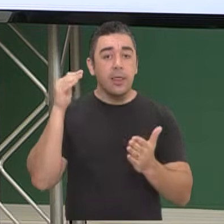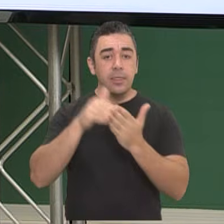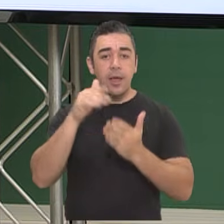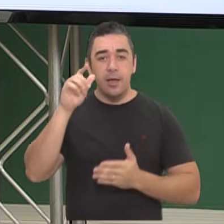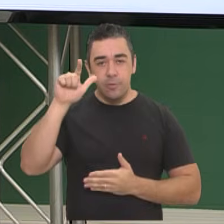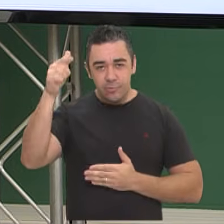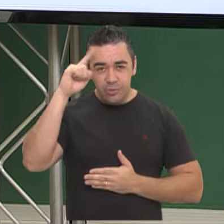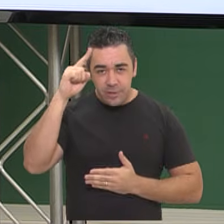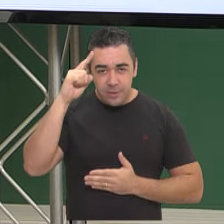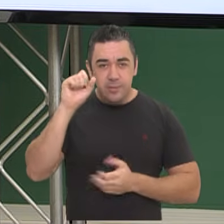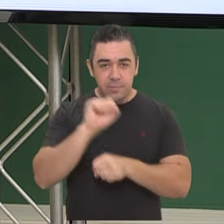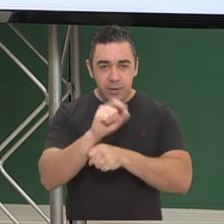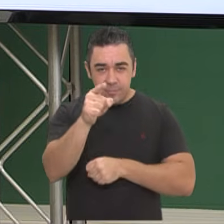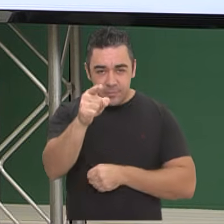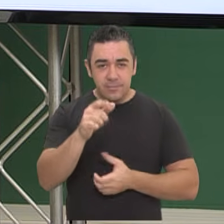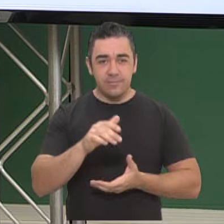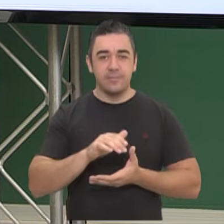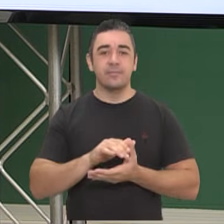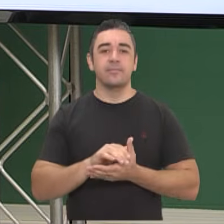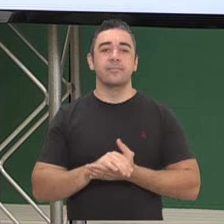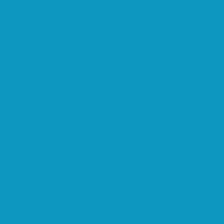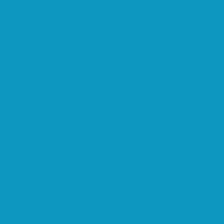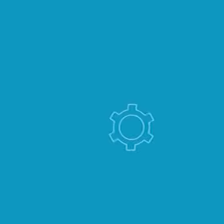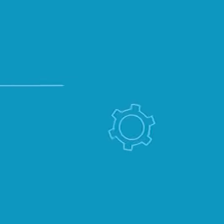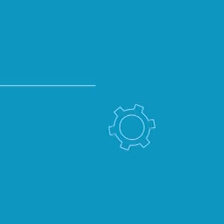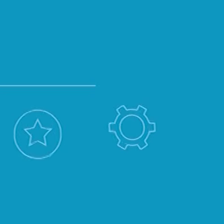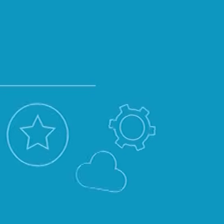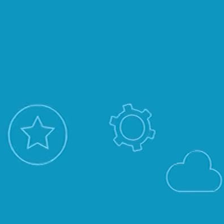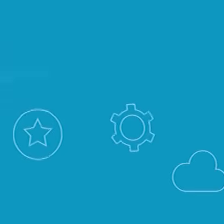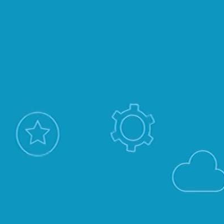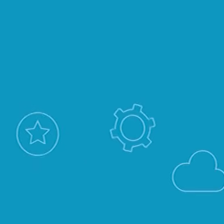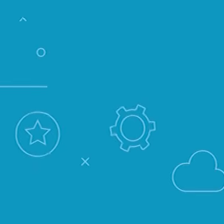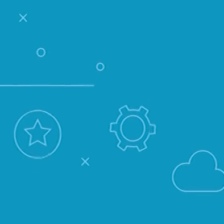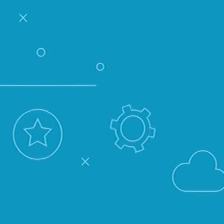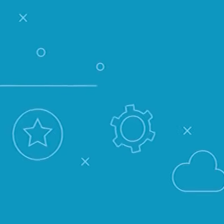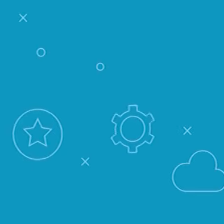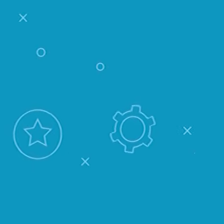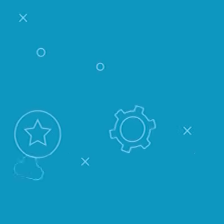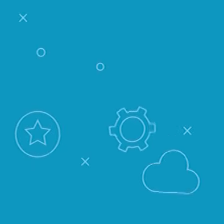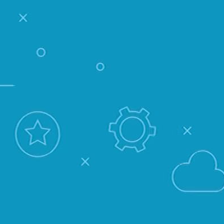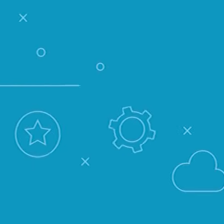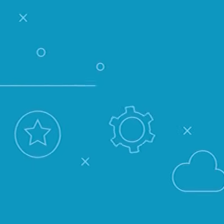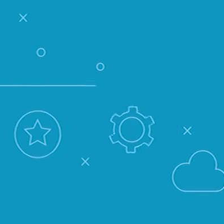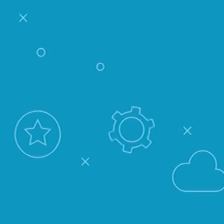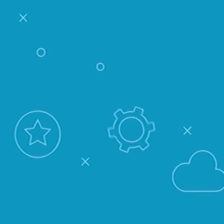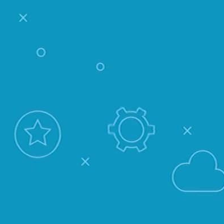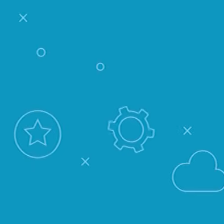espero vocês!